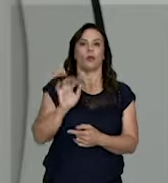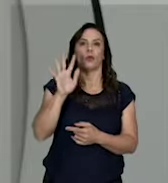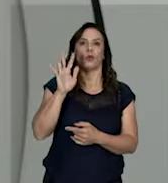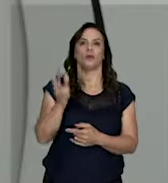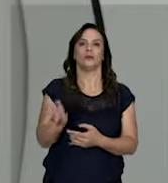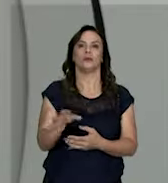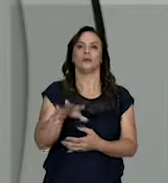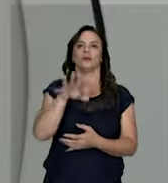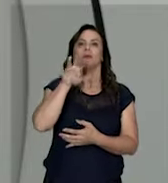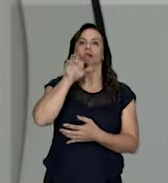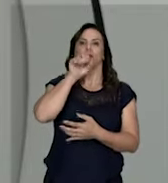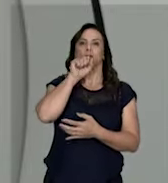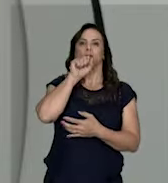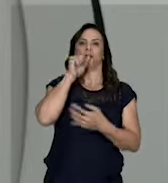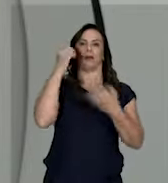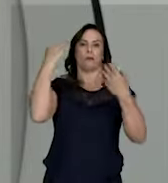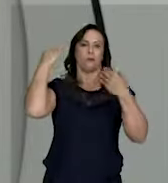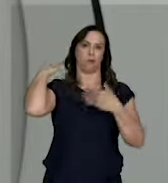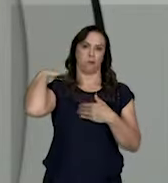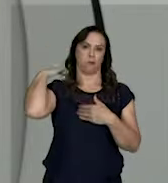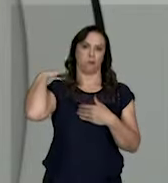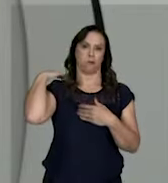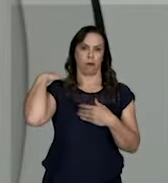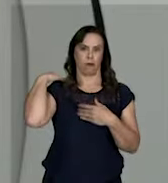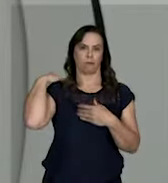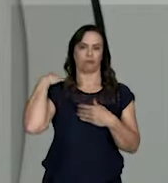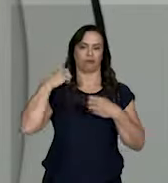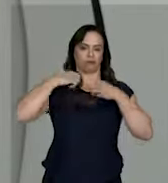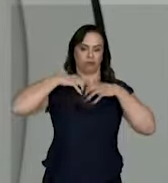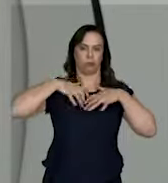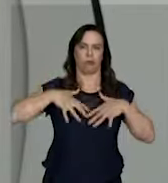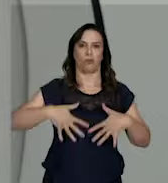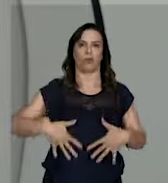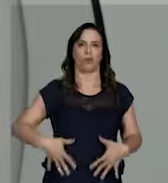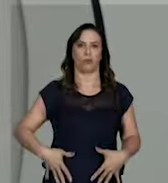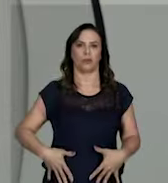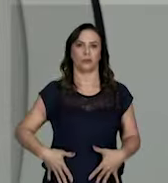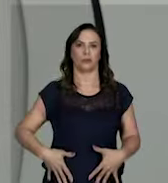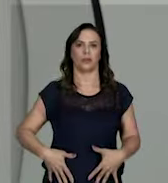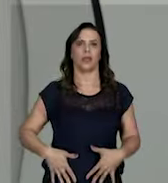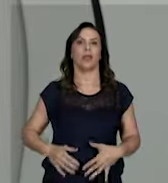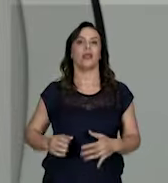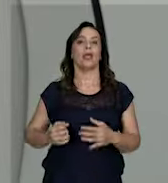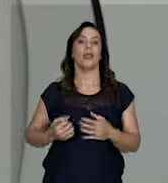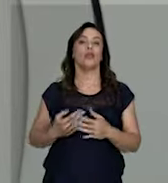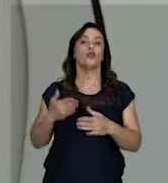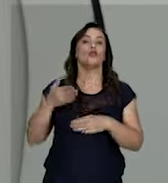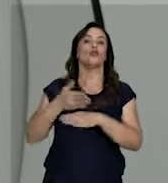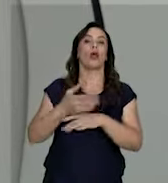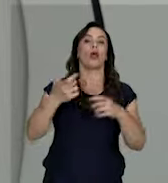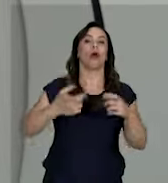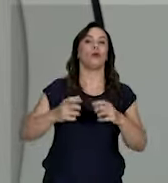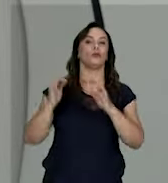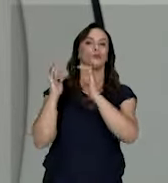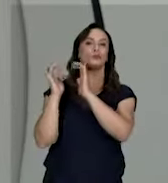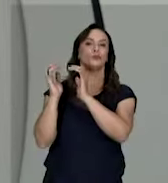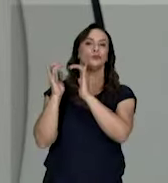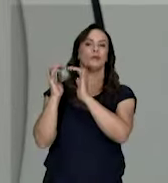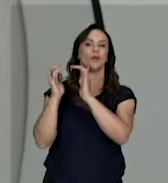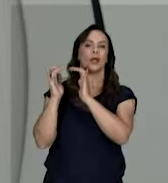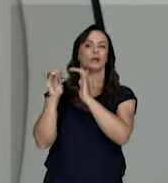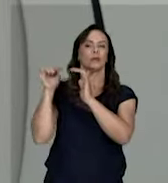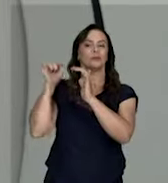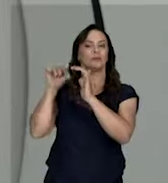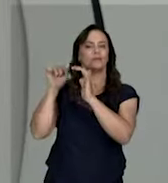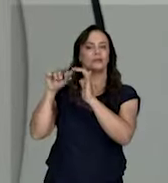e depois vai para o cérebro. Do cérebro, nós temos os receptores, né, e a substância que ela falou, a nicotina, ela